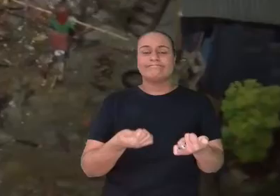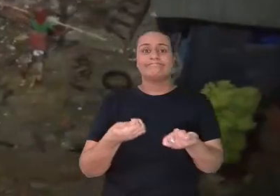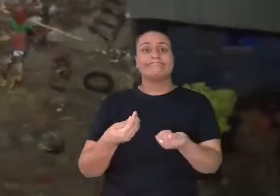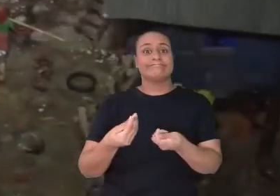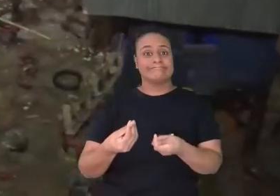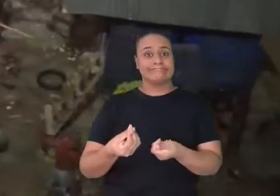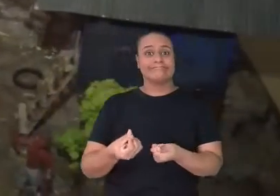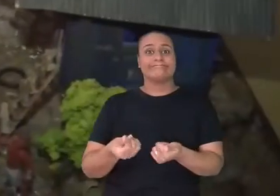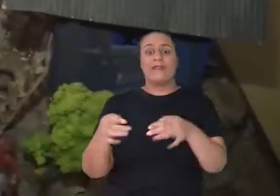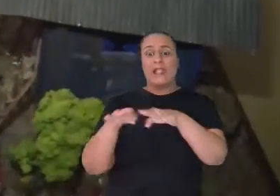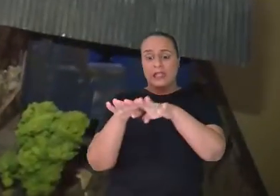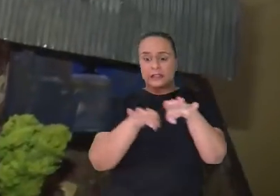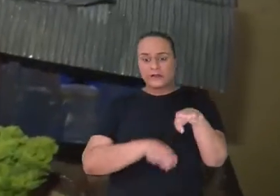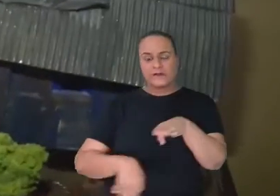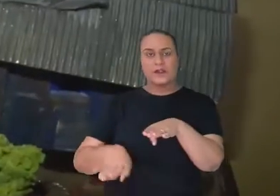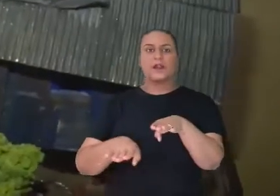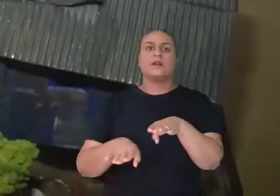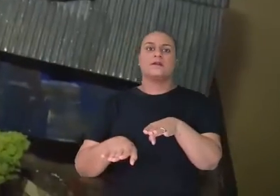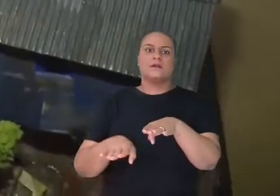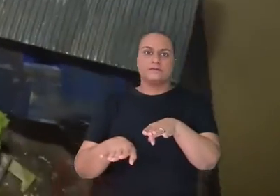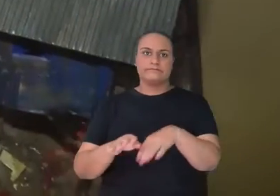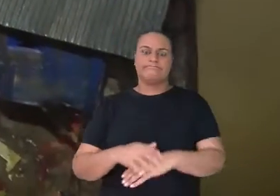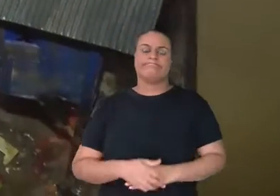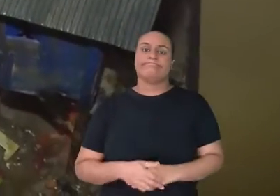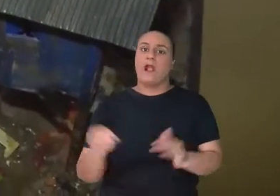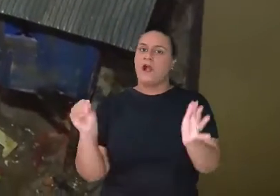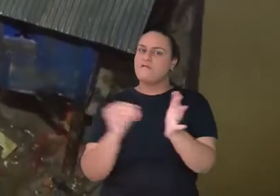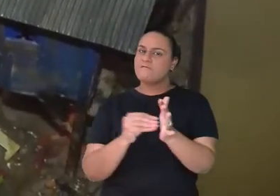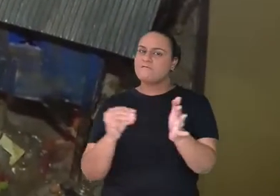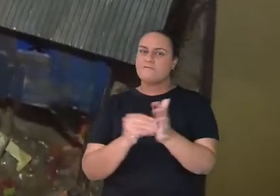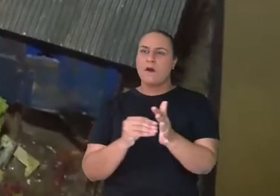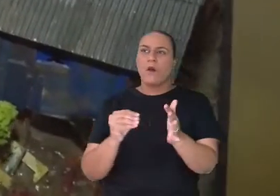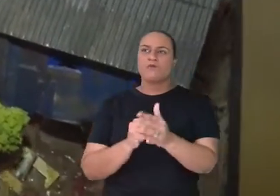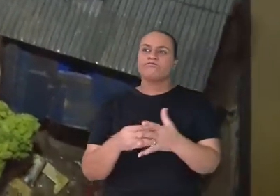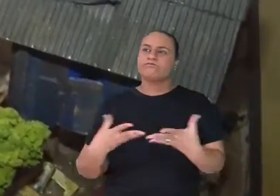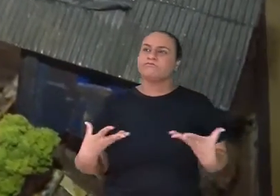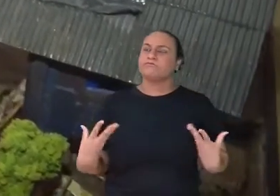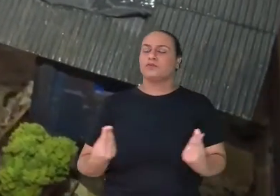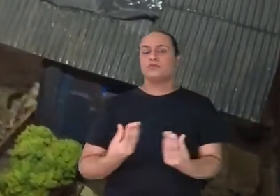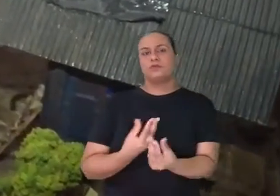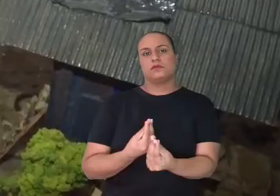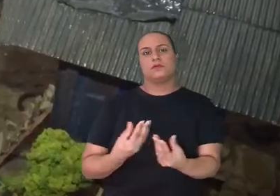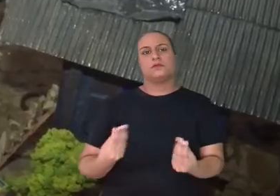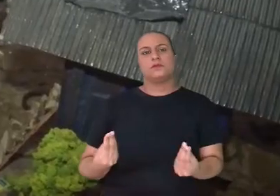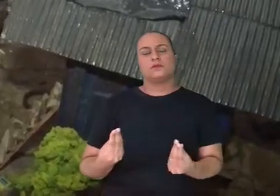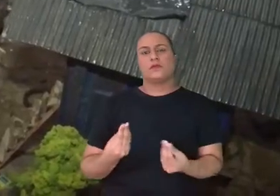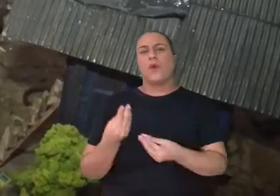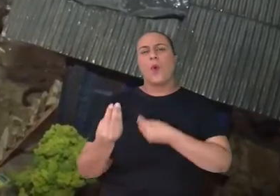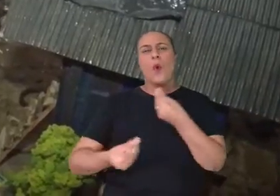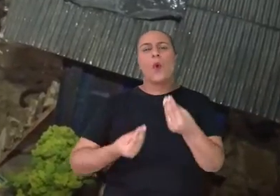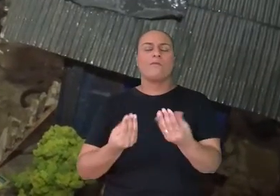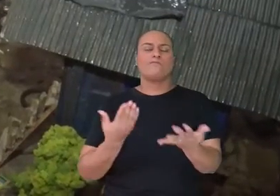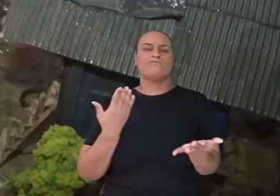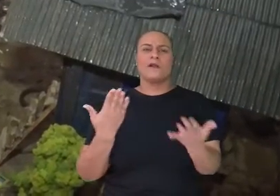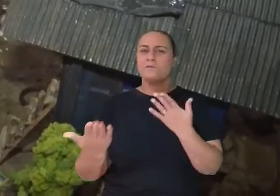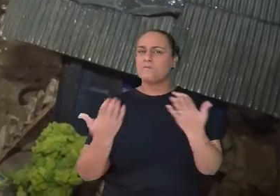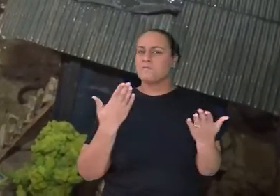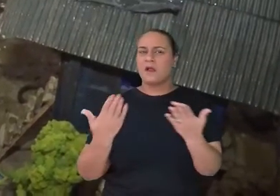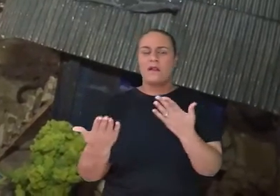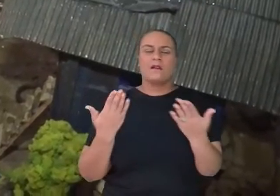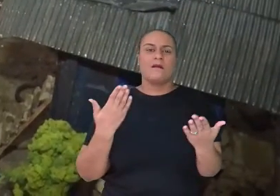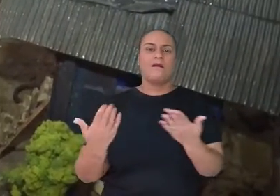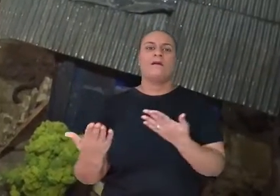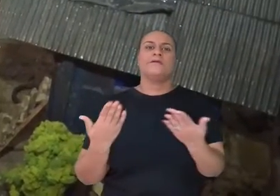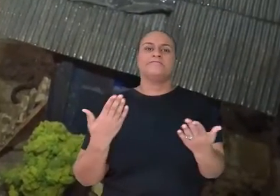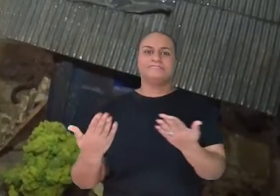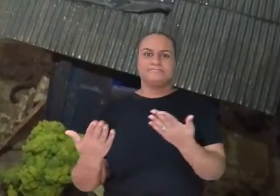a diferença, né? A distinção é muito grande, né? Não tem como você não comparar, né? Não